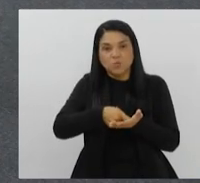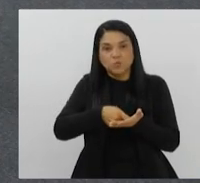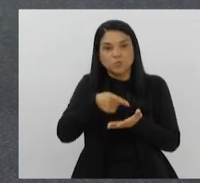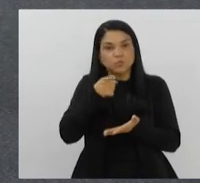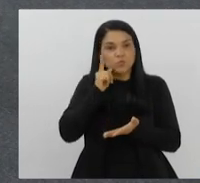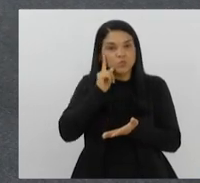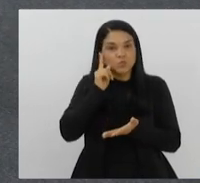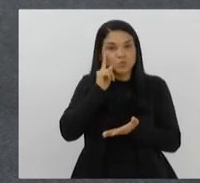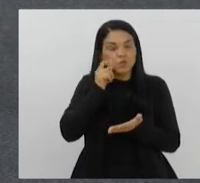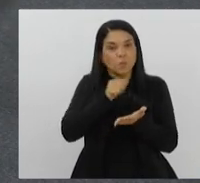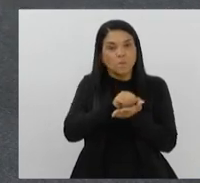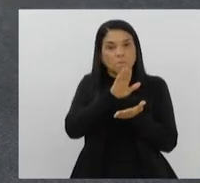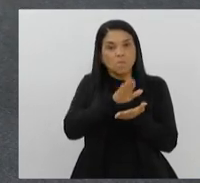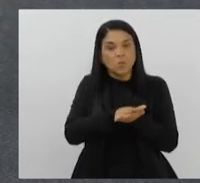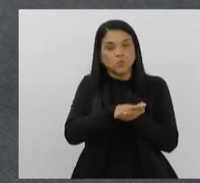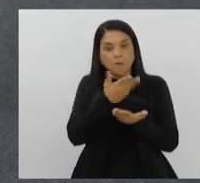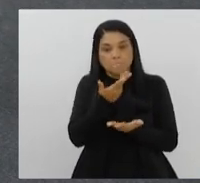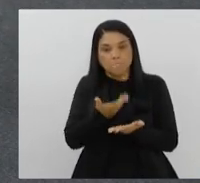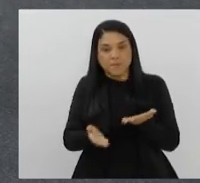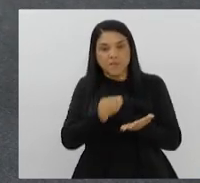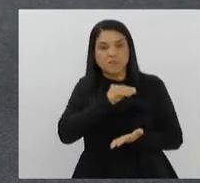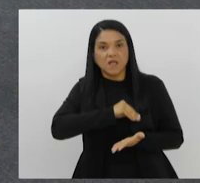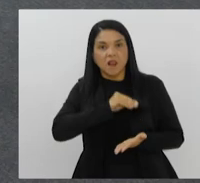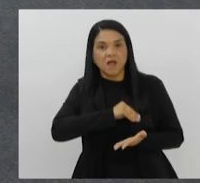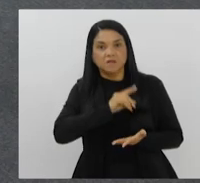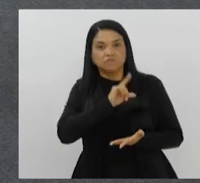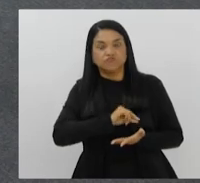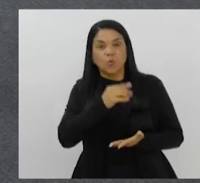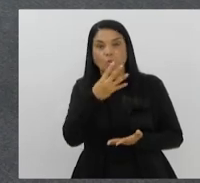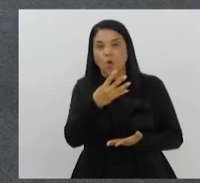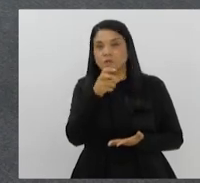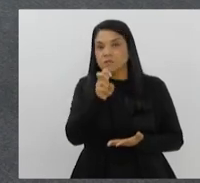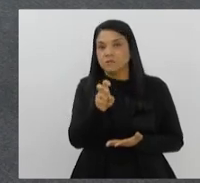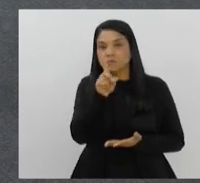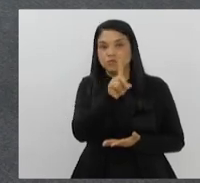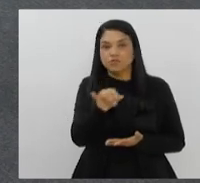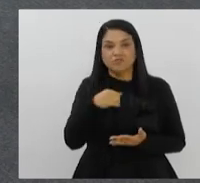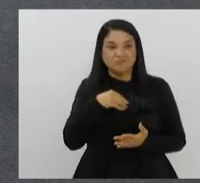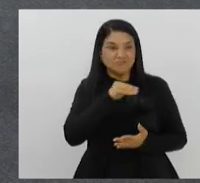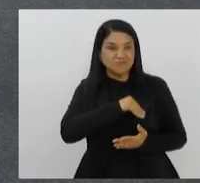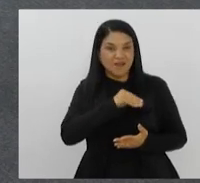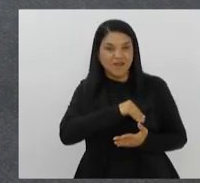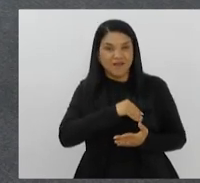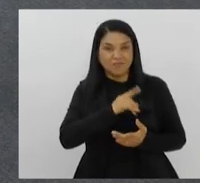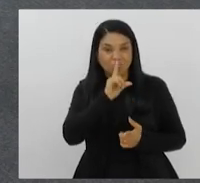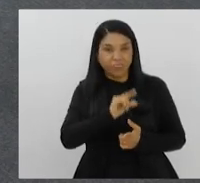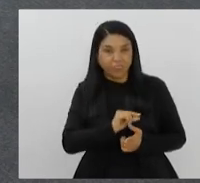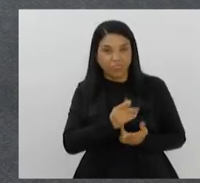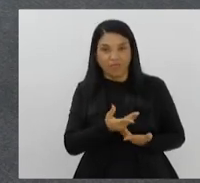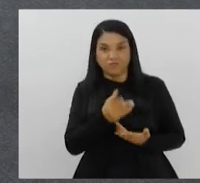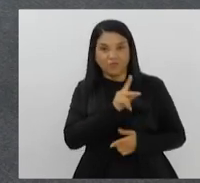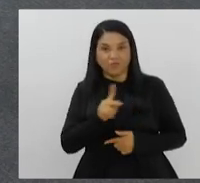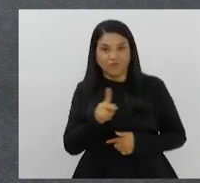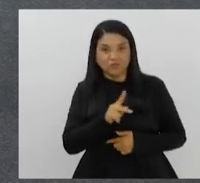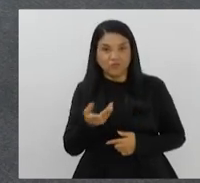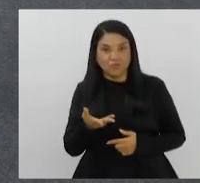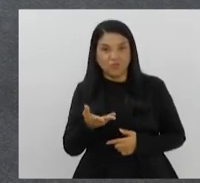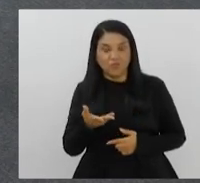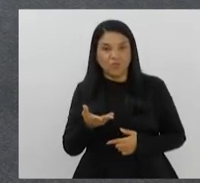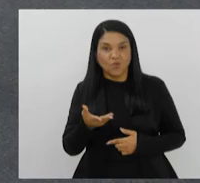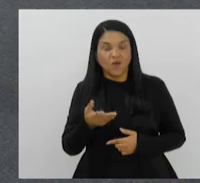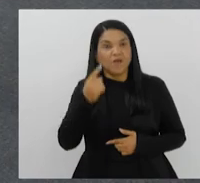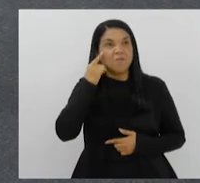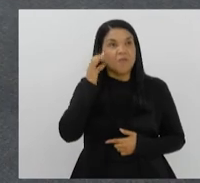frequentemente, multas com perda de salário de 45 dias. Quer dizer, o salário já não é nenhuma maravilha, deputada Renata Souza.